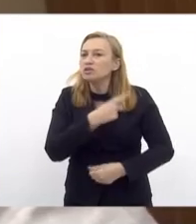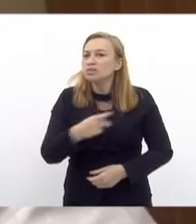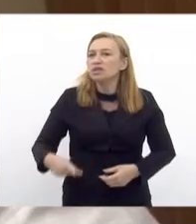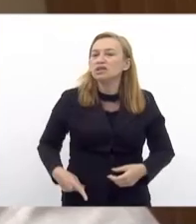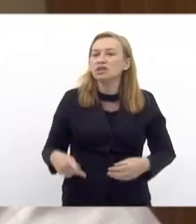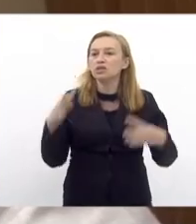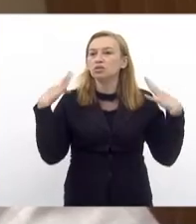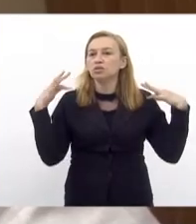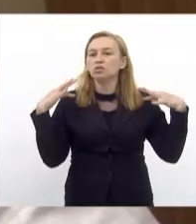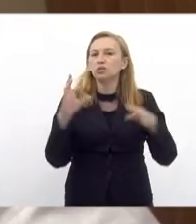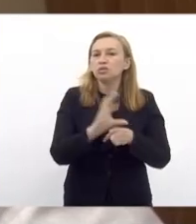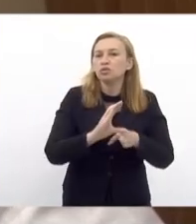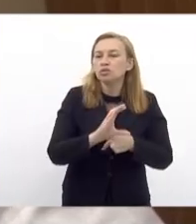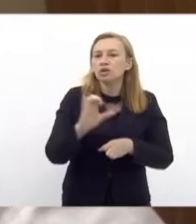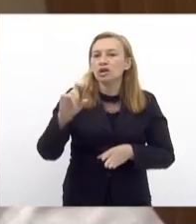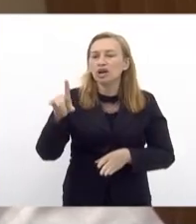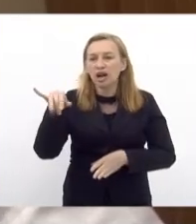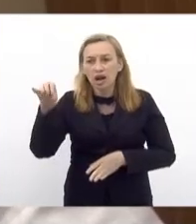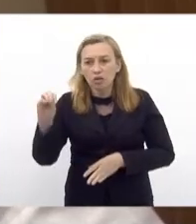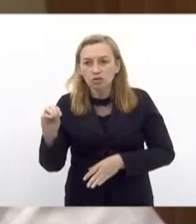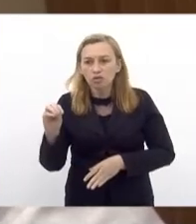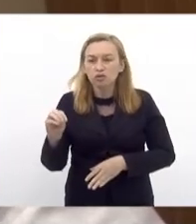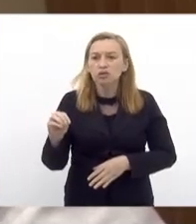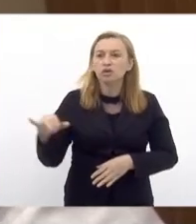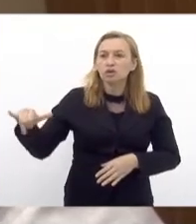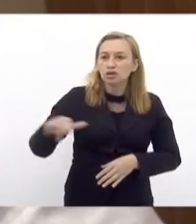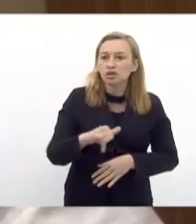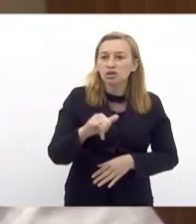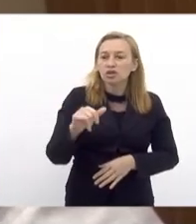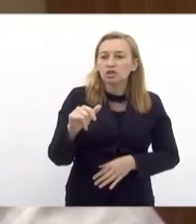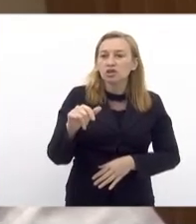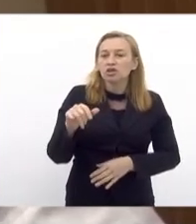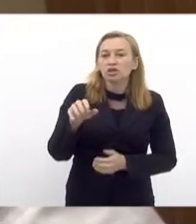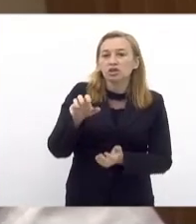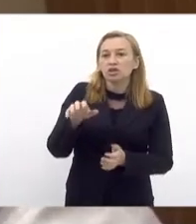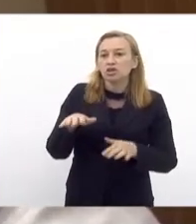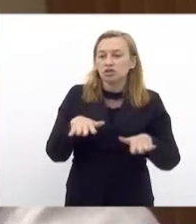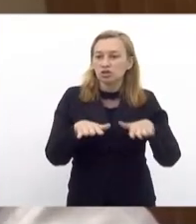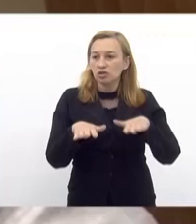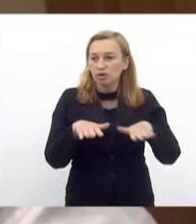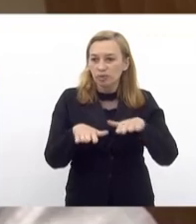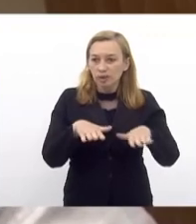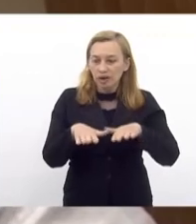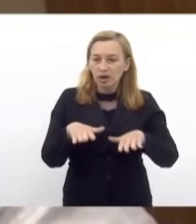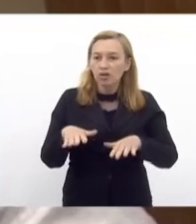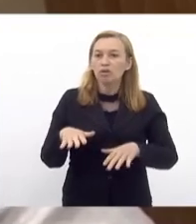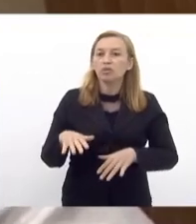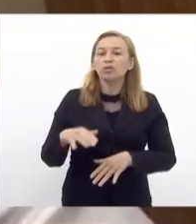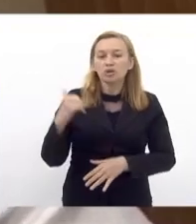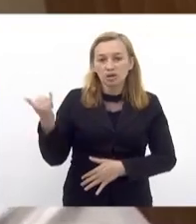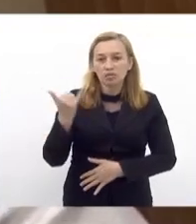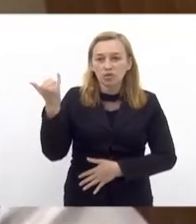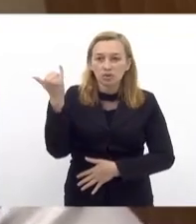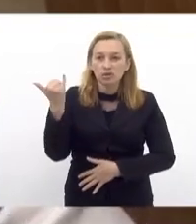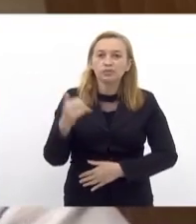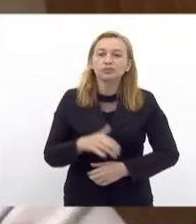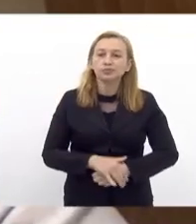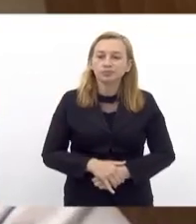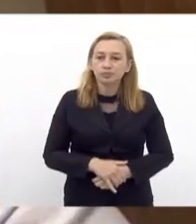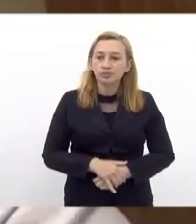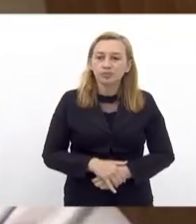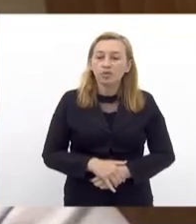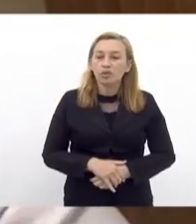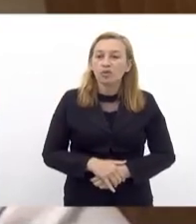Turismo, Cláudio Magnavita, contempla o aeroporto de Jacarepaguá, que é um grande ativo dessa concessão proposta, um